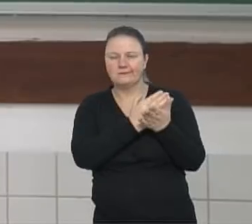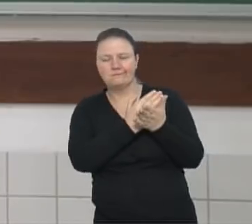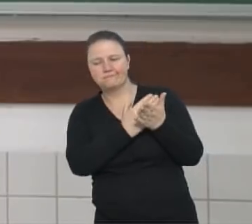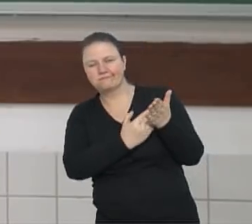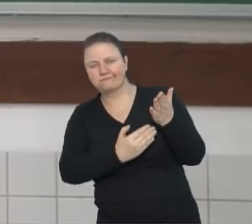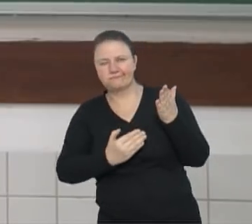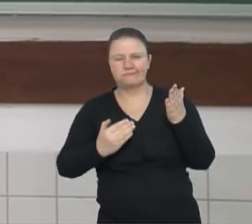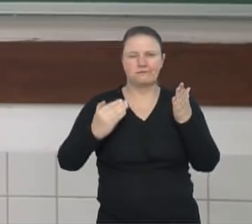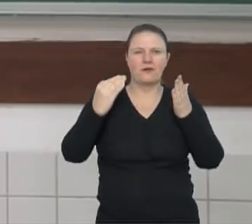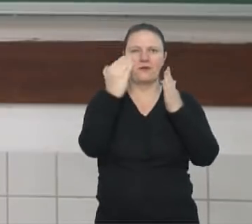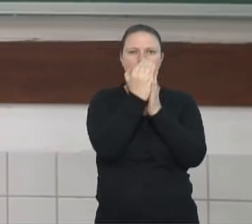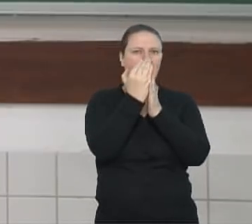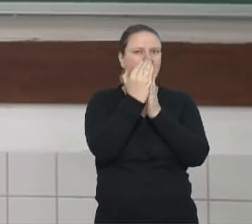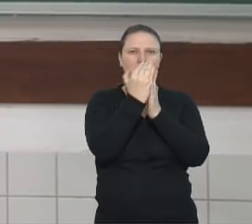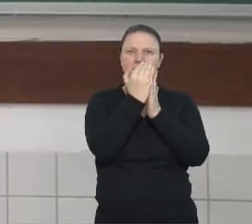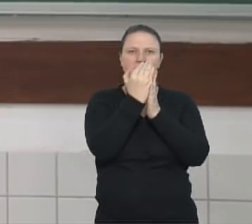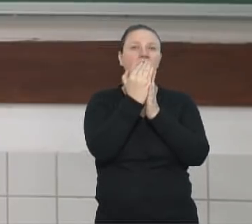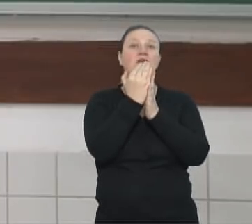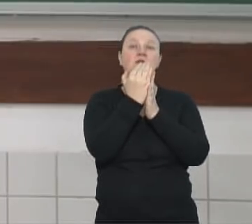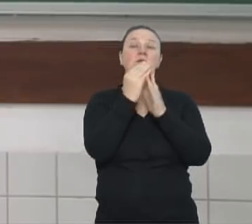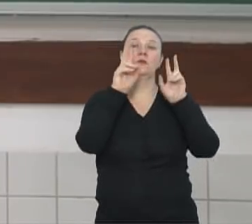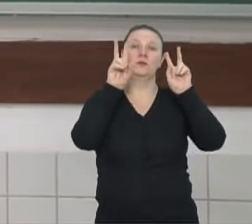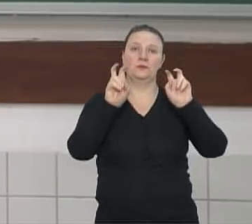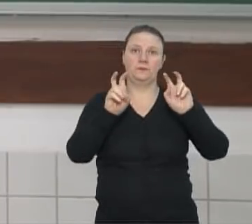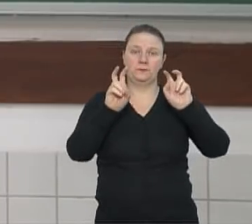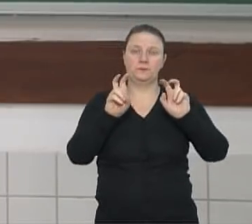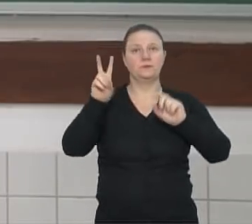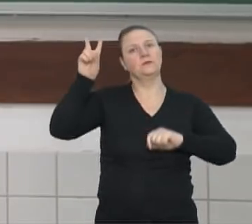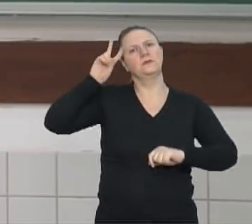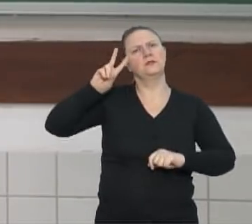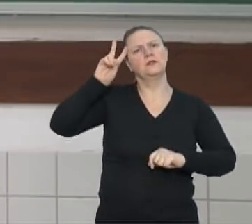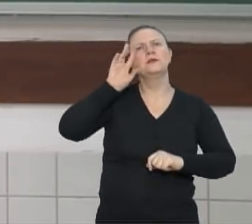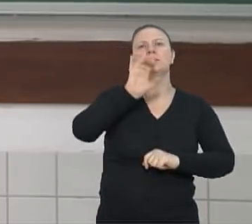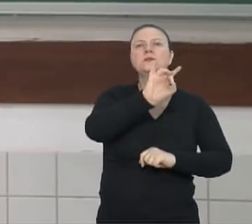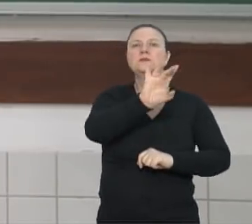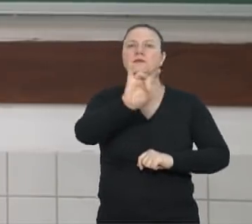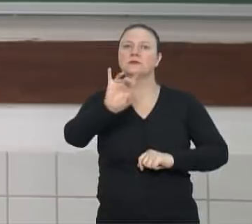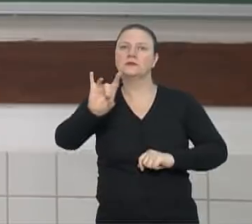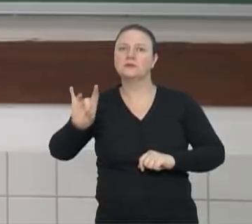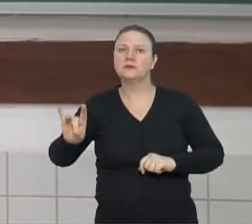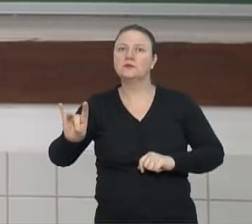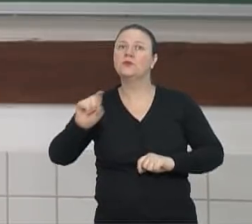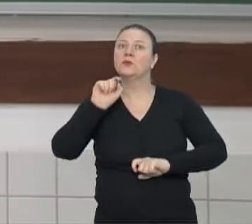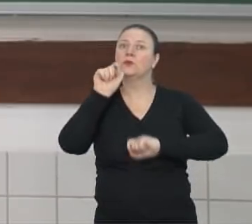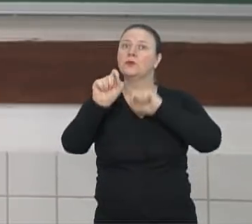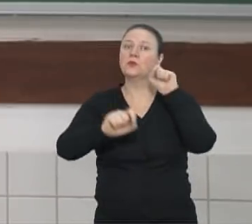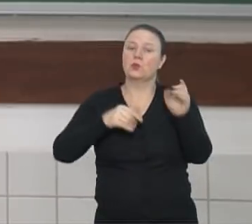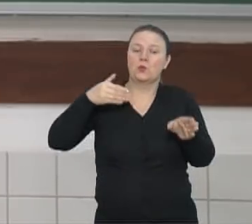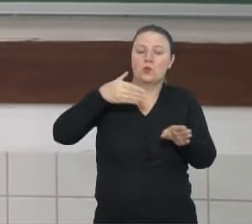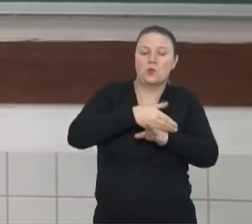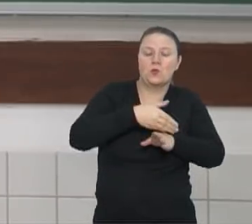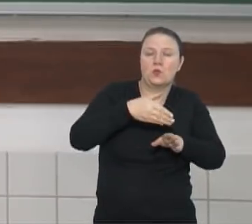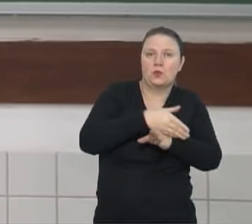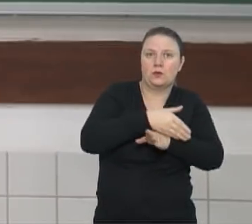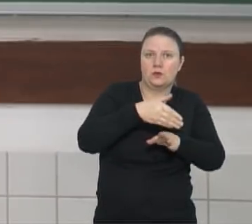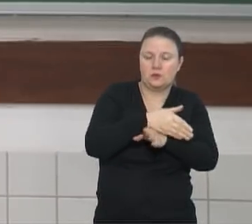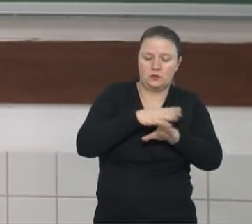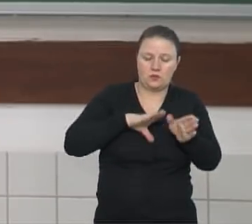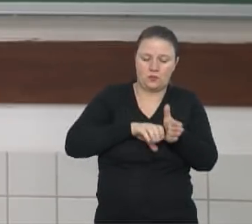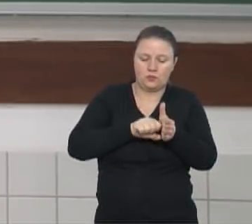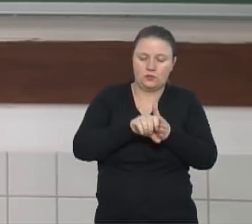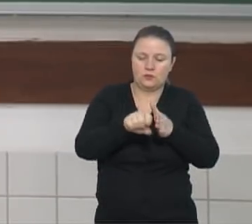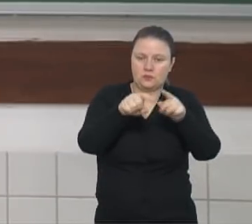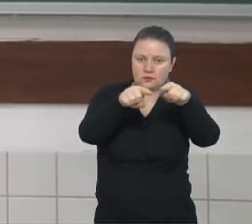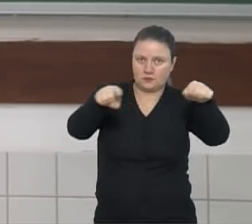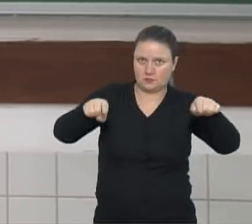além sobre ele, ok? E lembrando vocês de não esquecerem de acessarem o